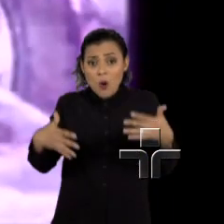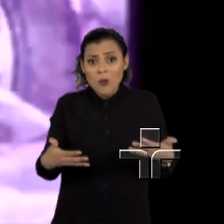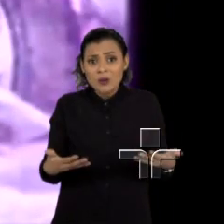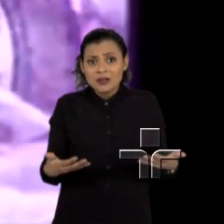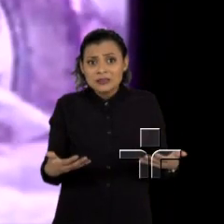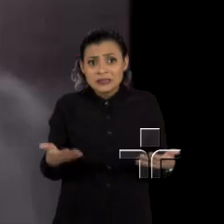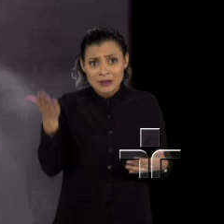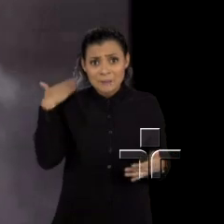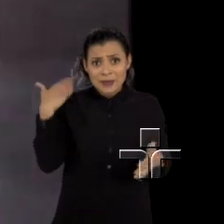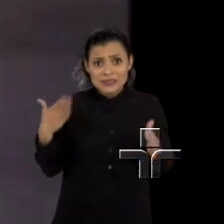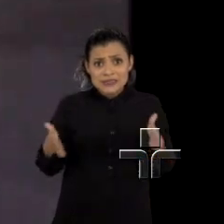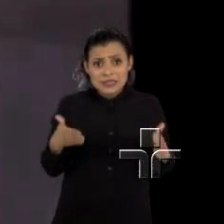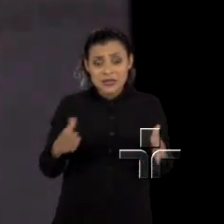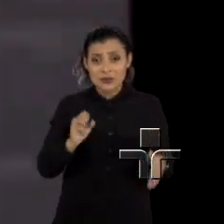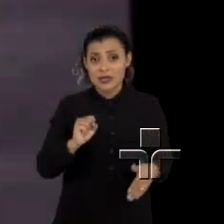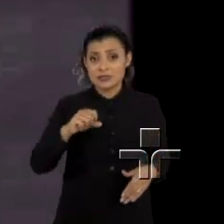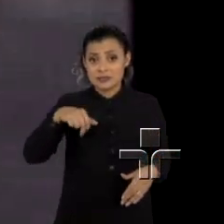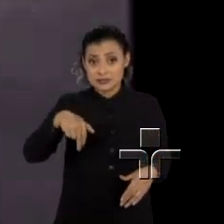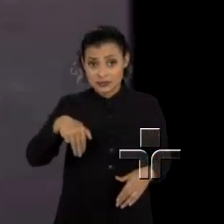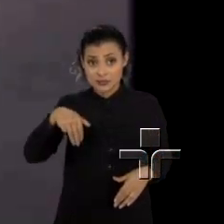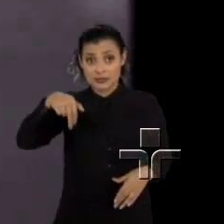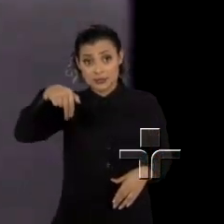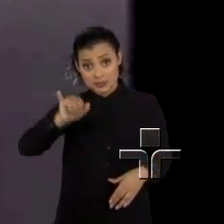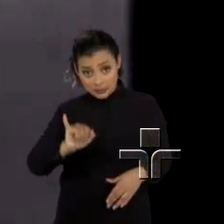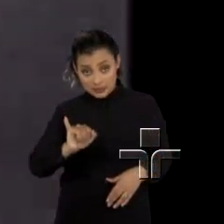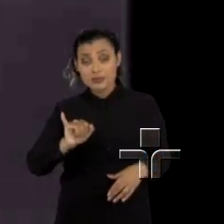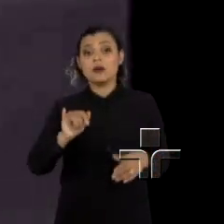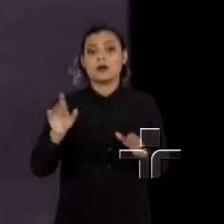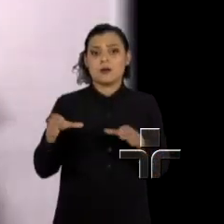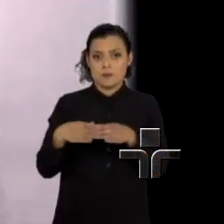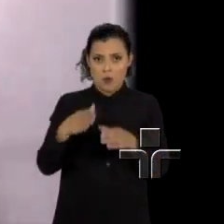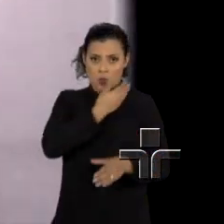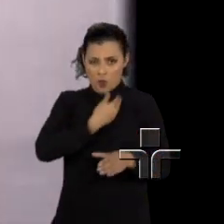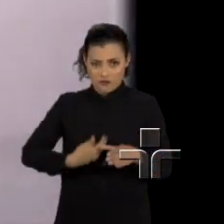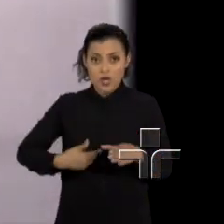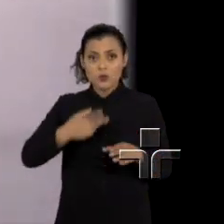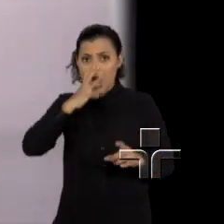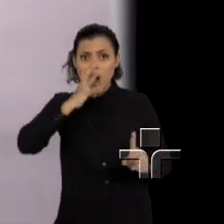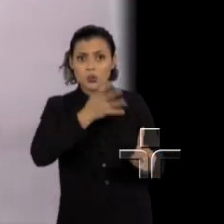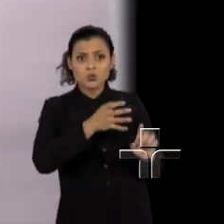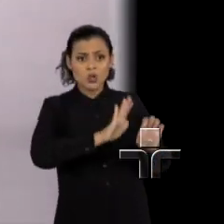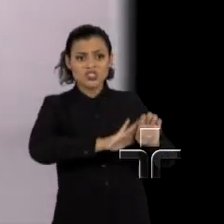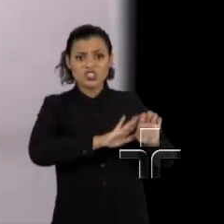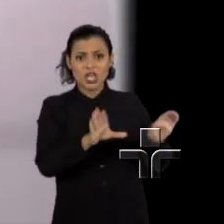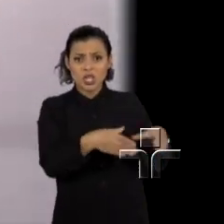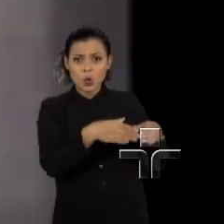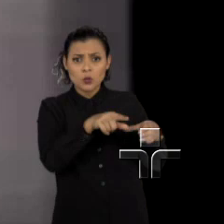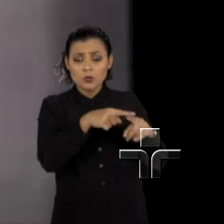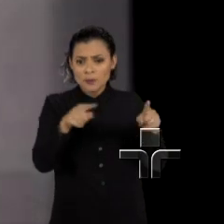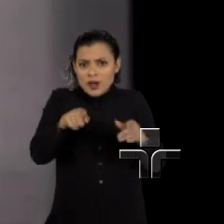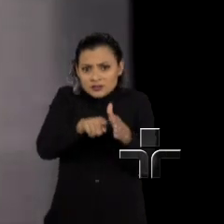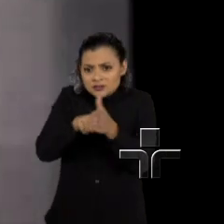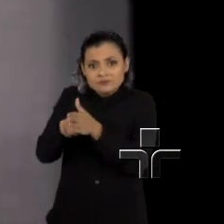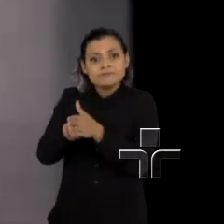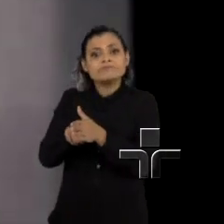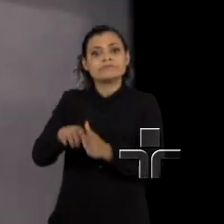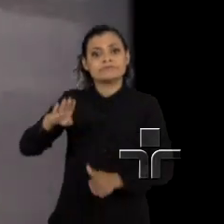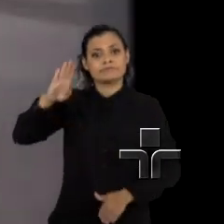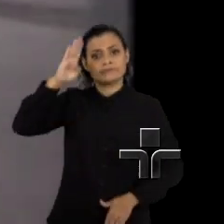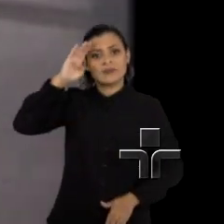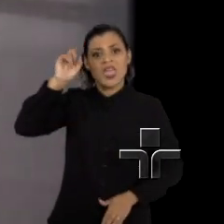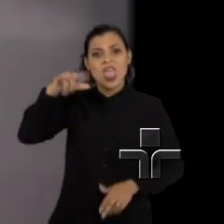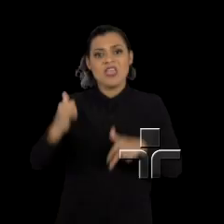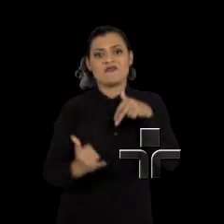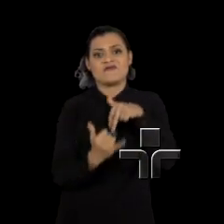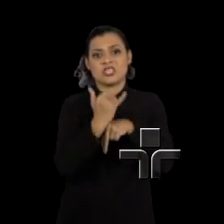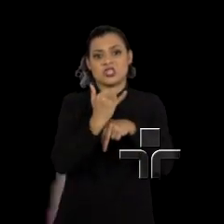Na época, o SNI, o Serviço de Inteligência do Governo, culpou grupos de esquerda e o inquérito concluiu que os militares foram vítimas do